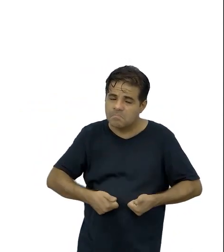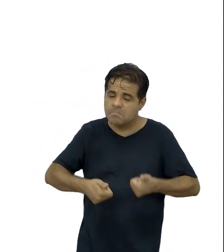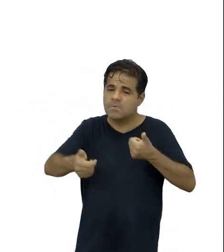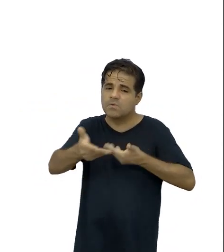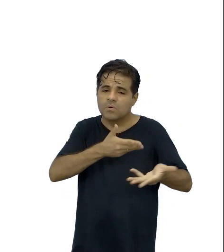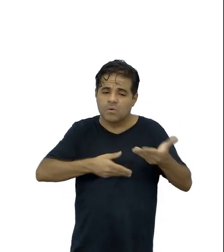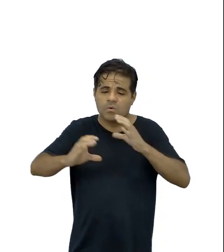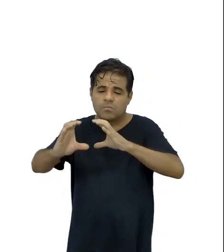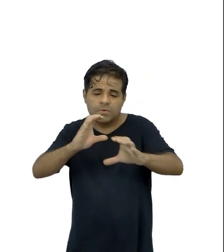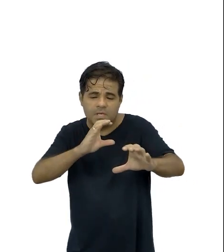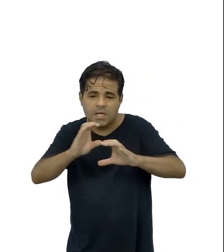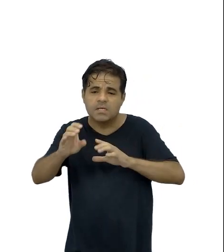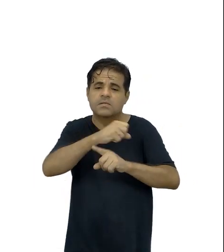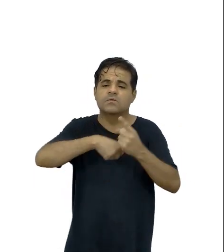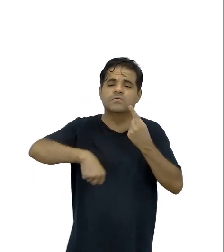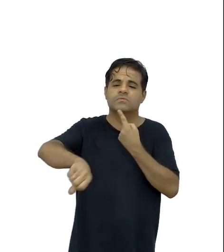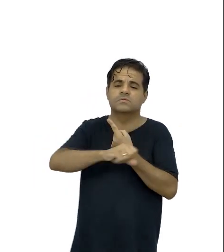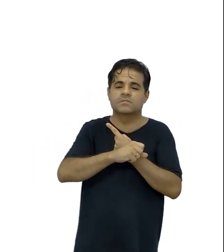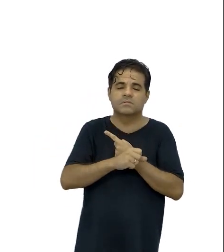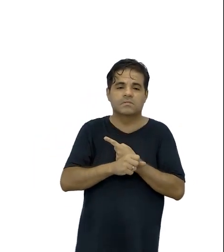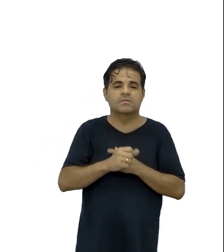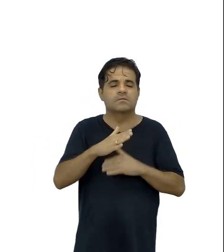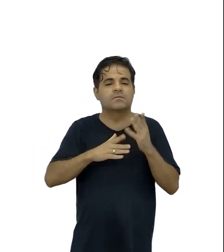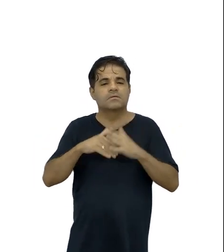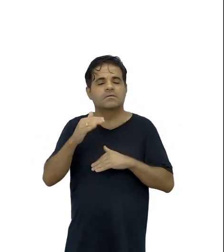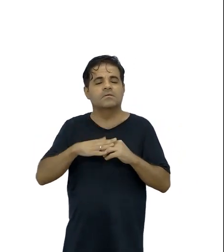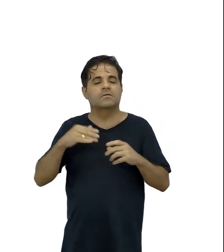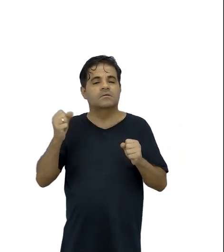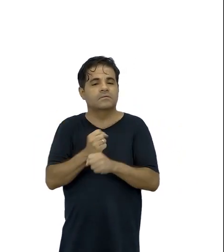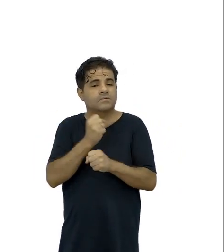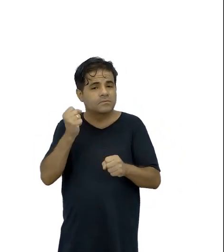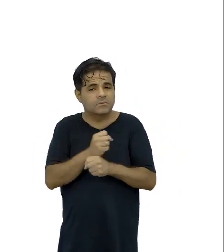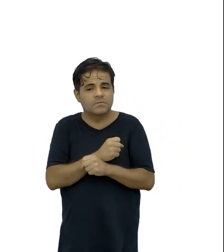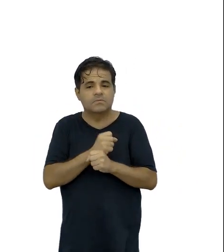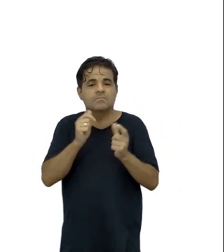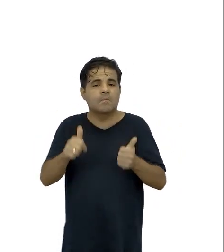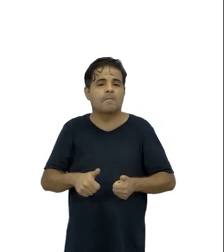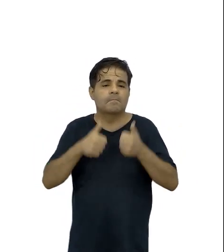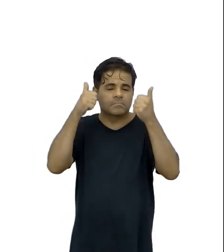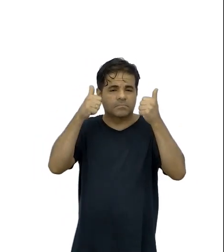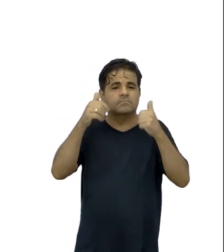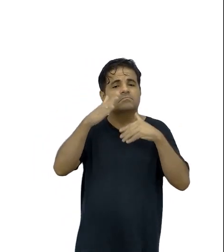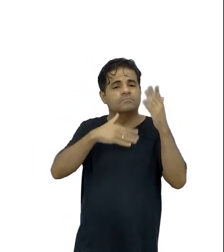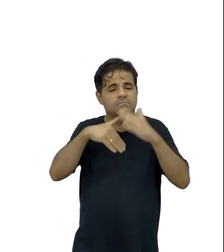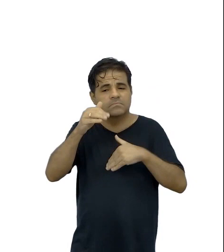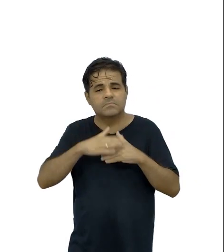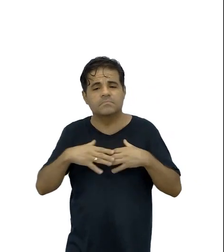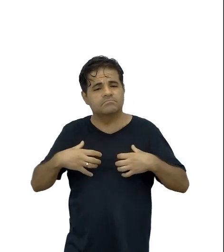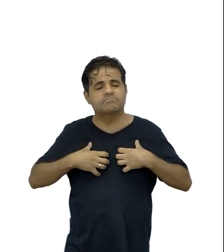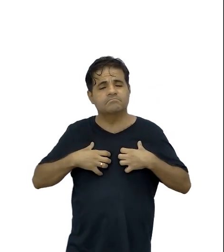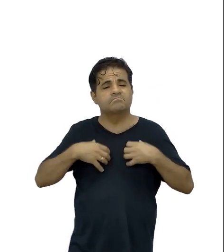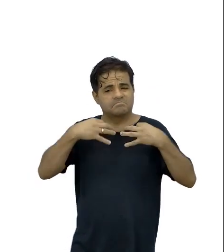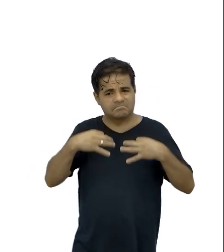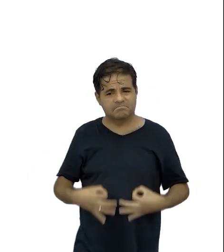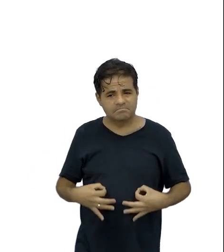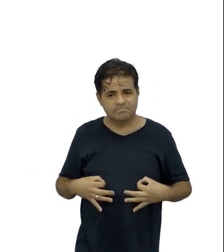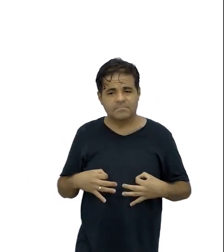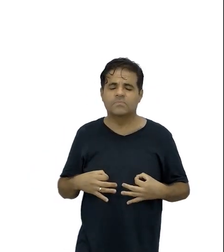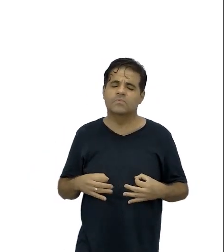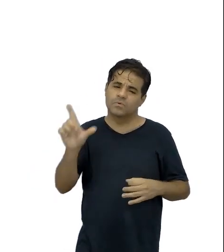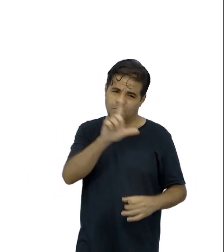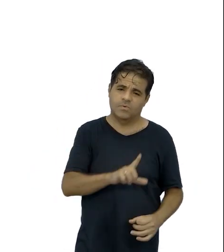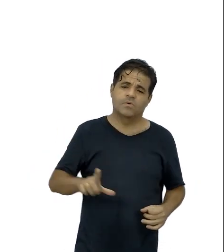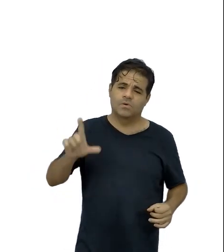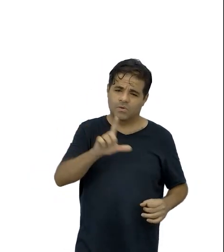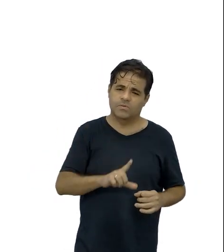comunicação na sociedade, para se construir como cidadão plenos de seus direitos e deveres. Lógico